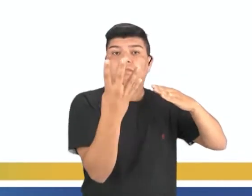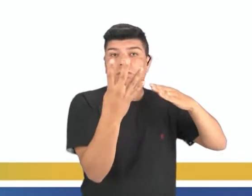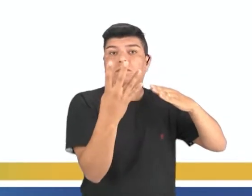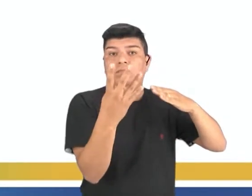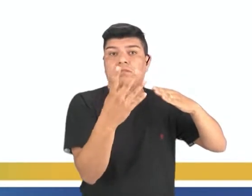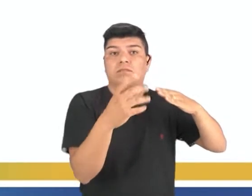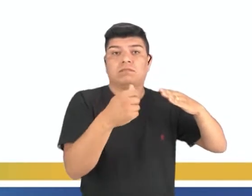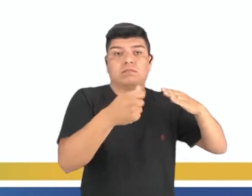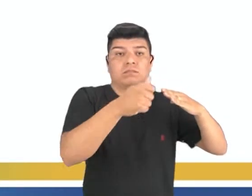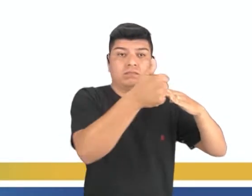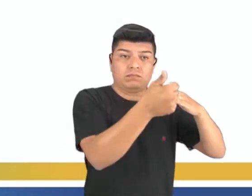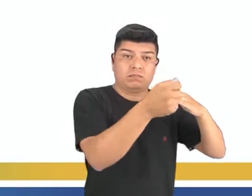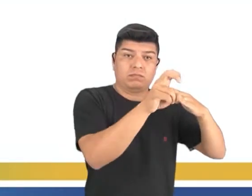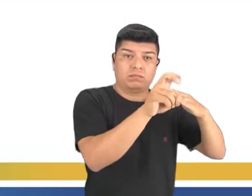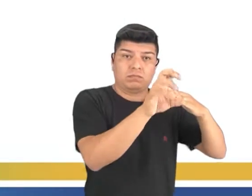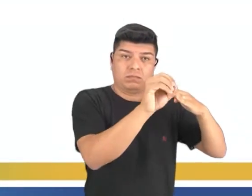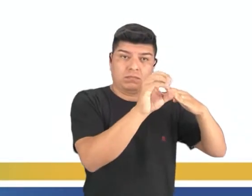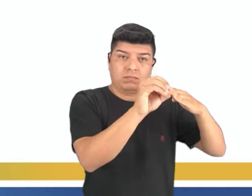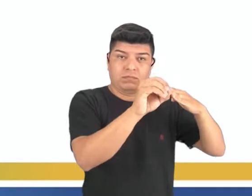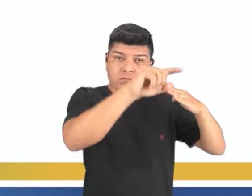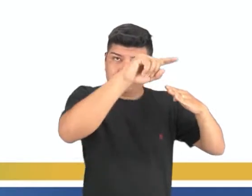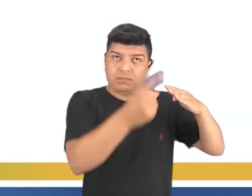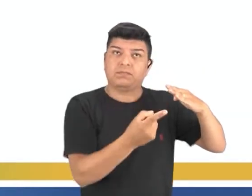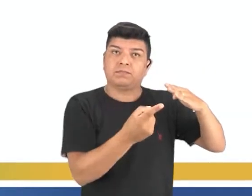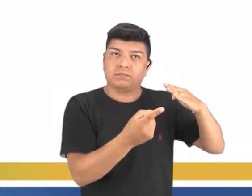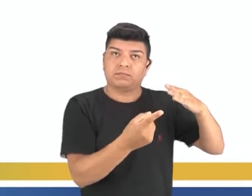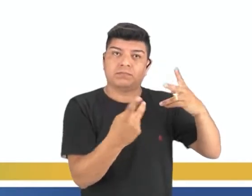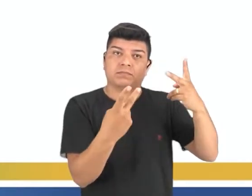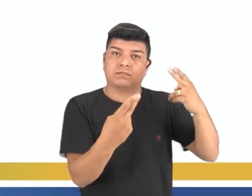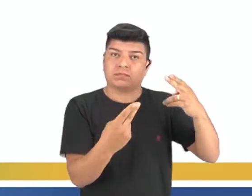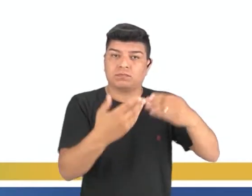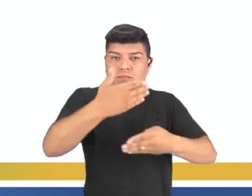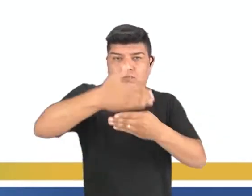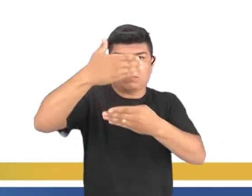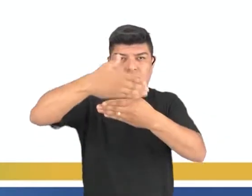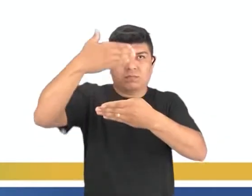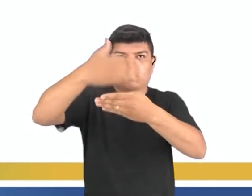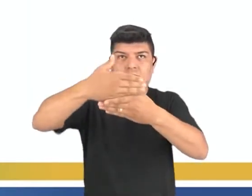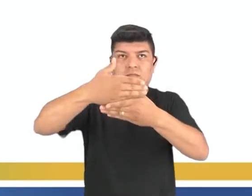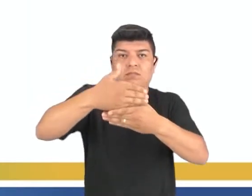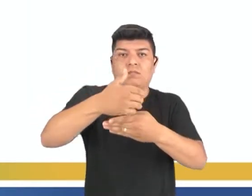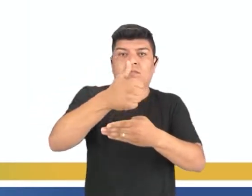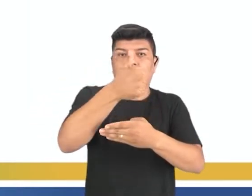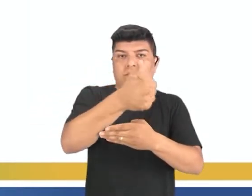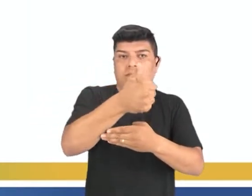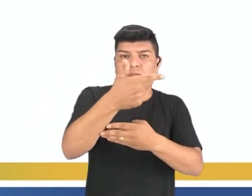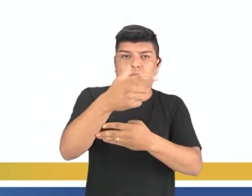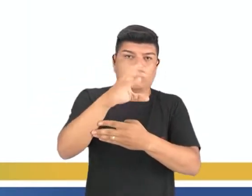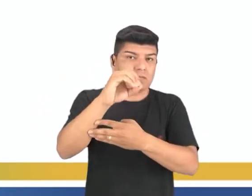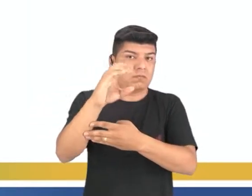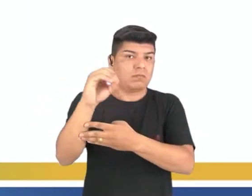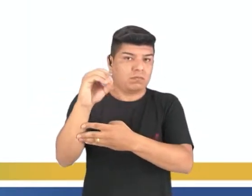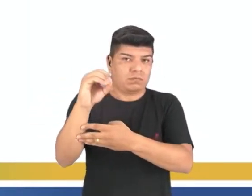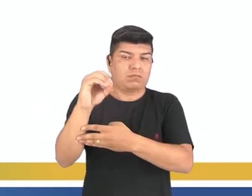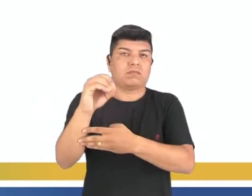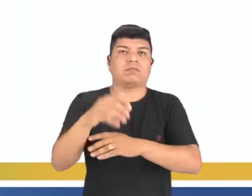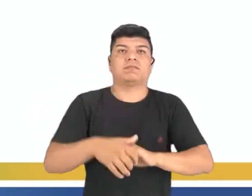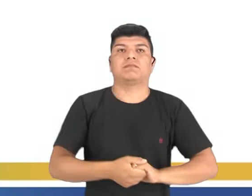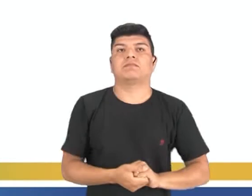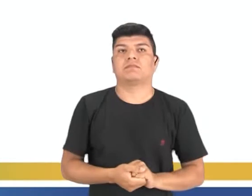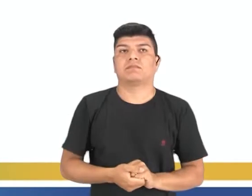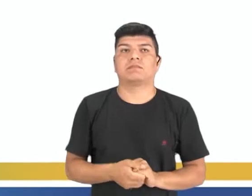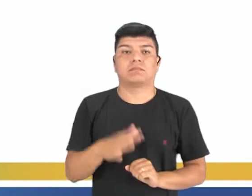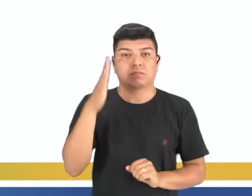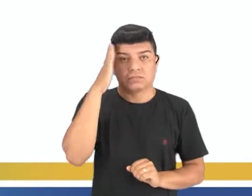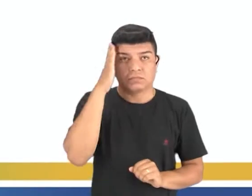temos 1.500 telhas, né, que é correspondente à quantidade máxima lá de tijolos, que é igual a 1.200. A gente